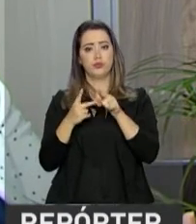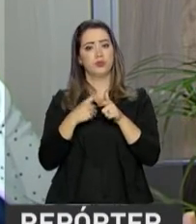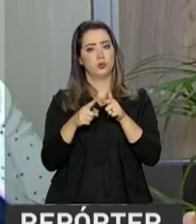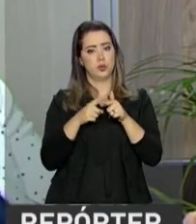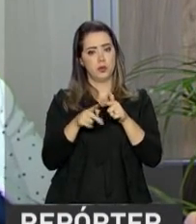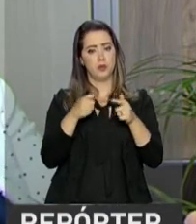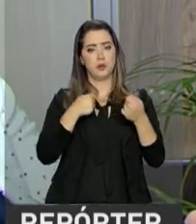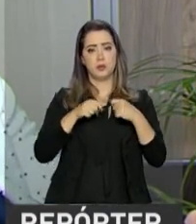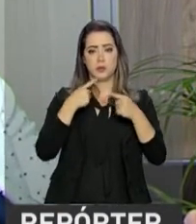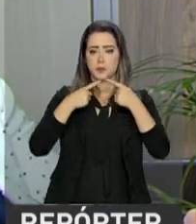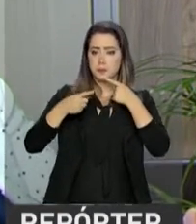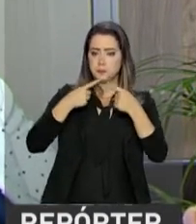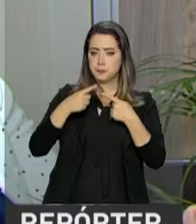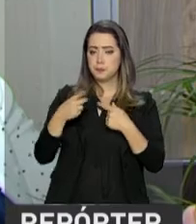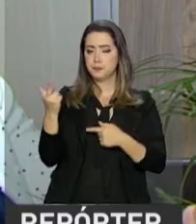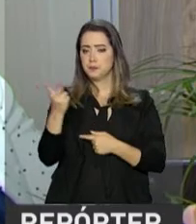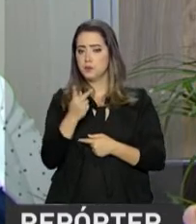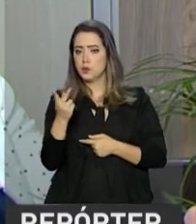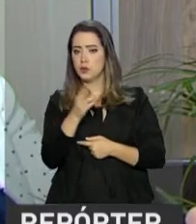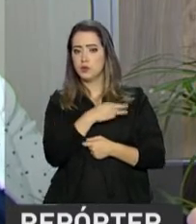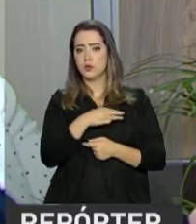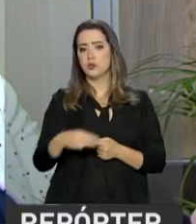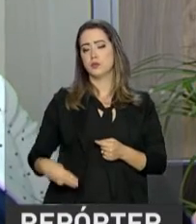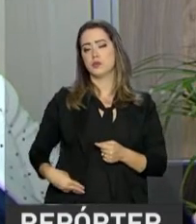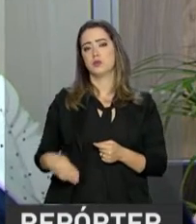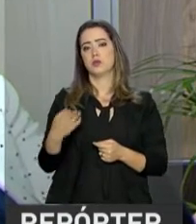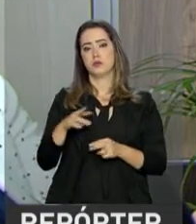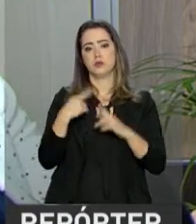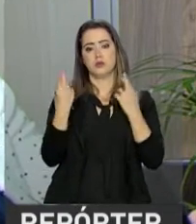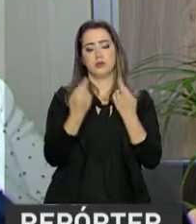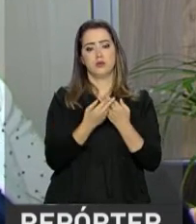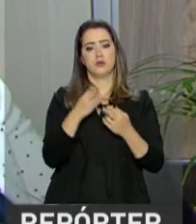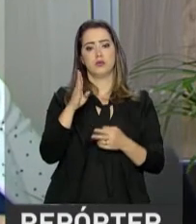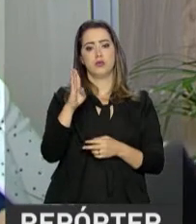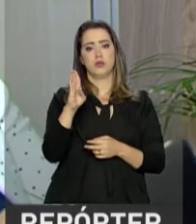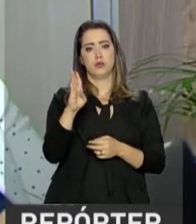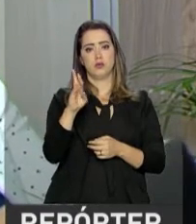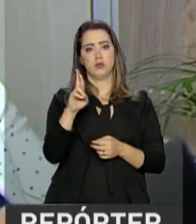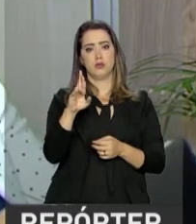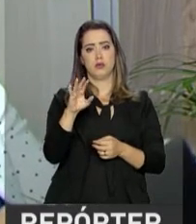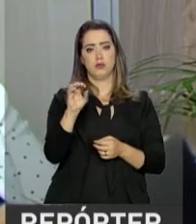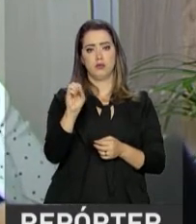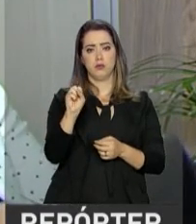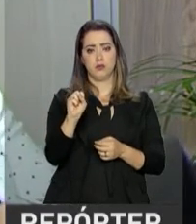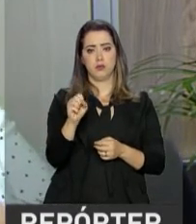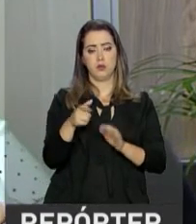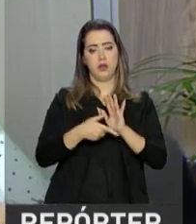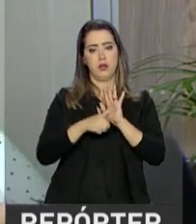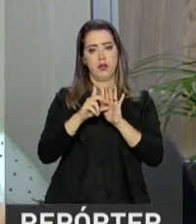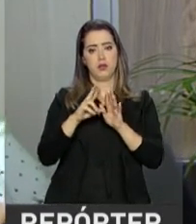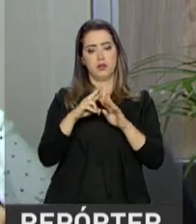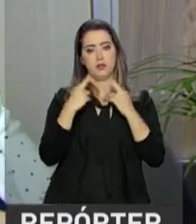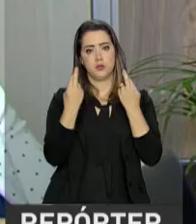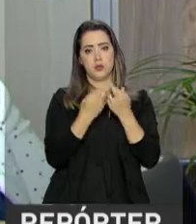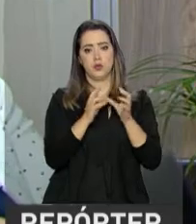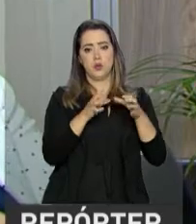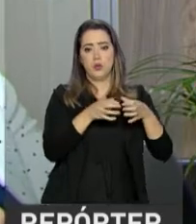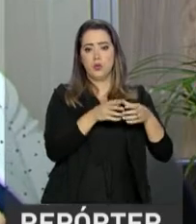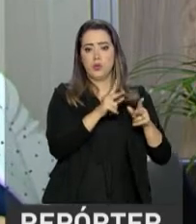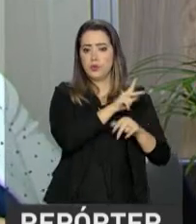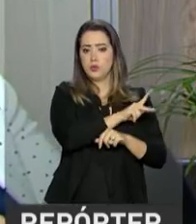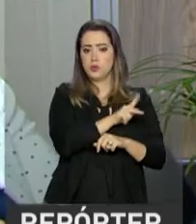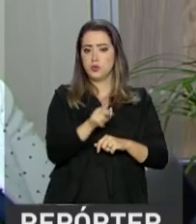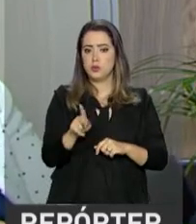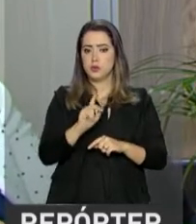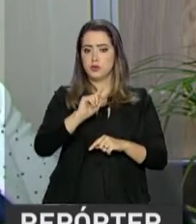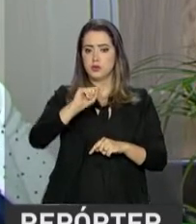discutir com os dois ministros aproveitando essa reunião do brics que antecede uma reunião presidencial agora